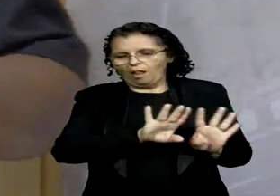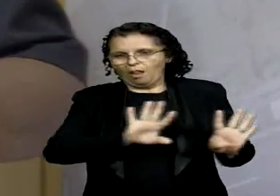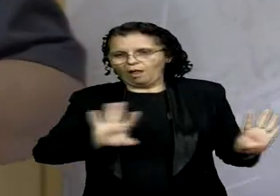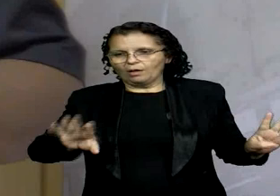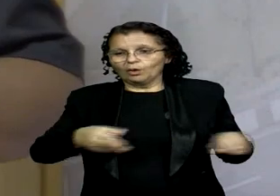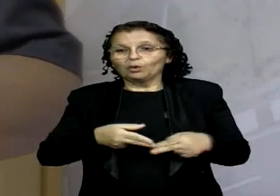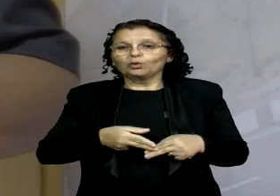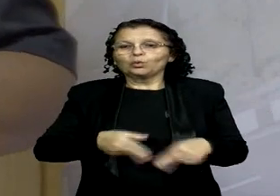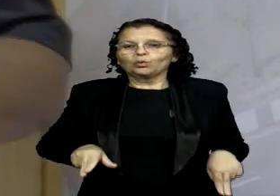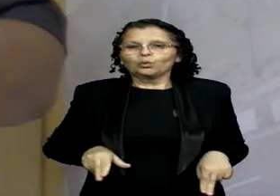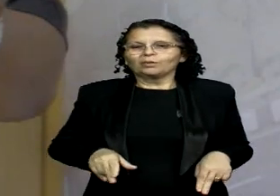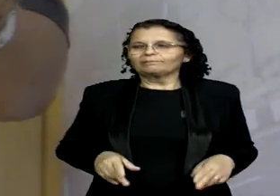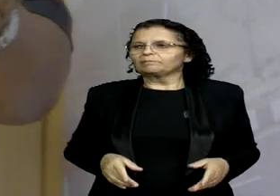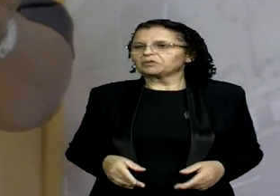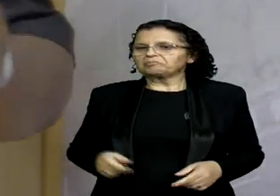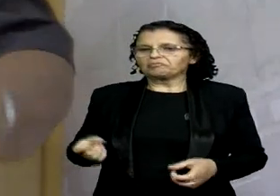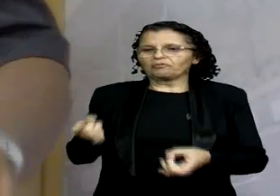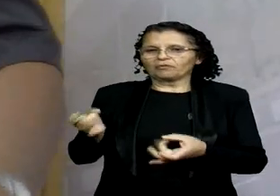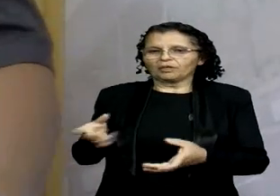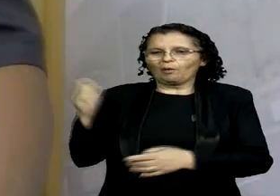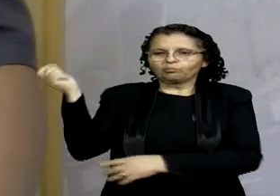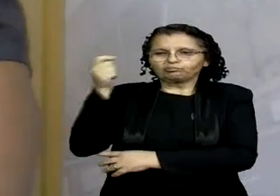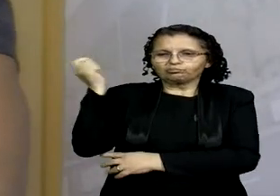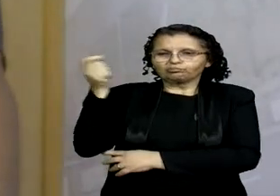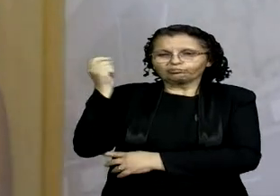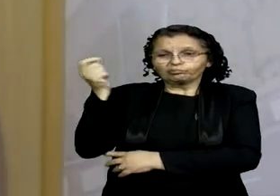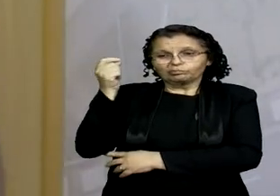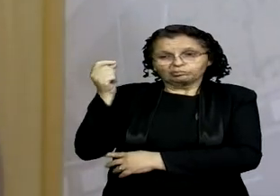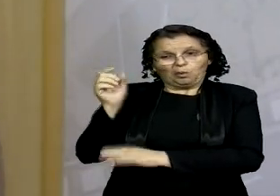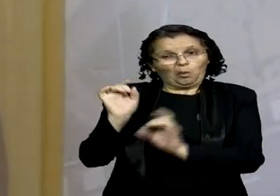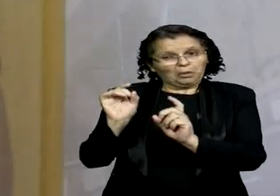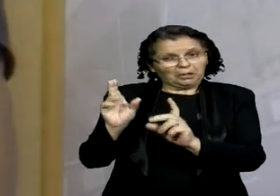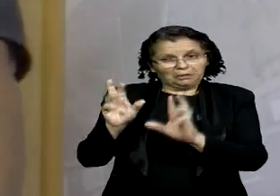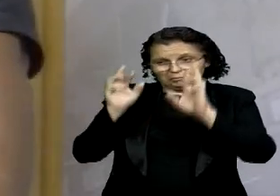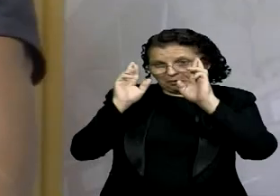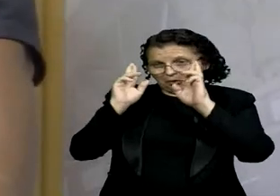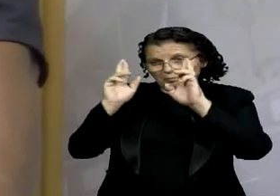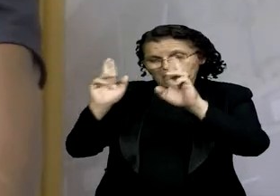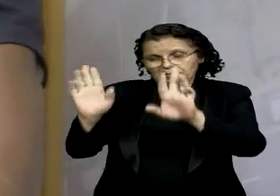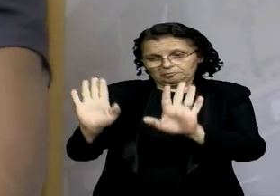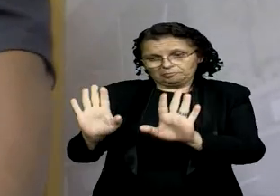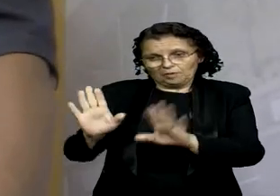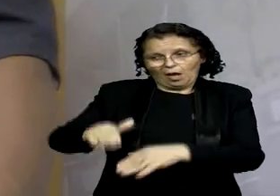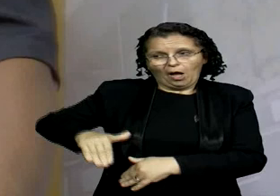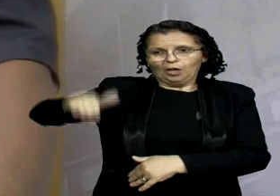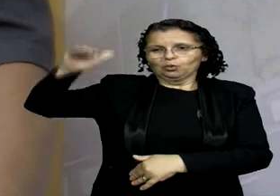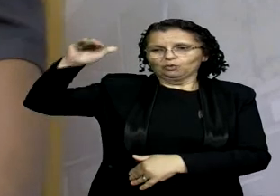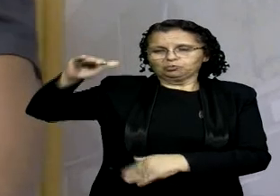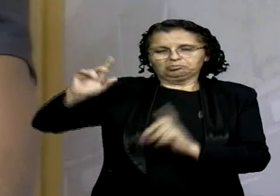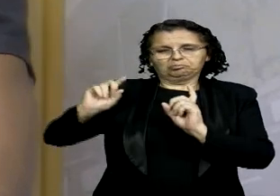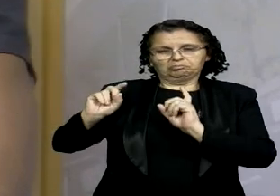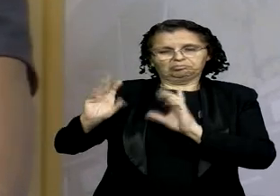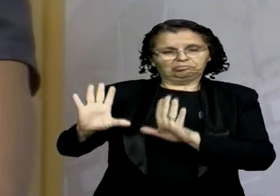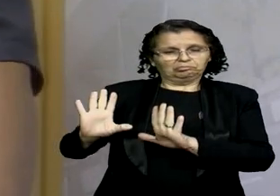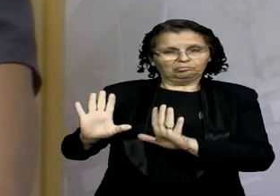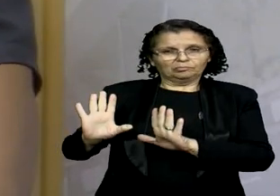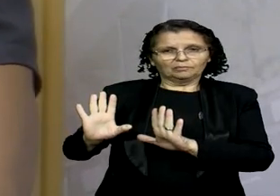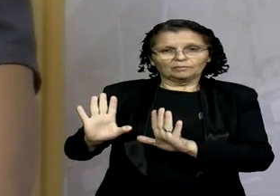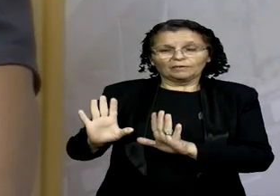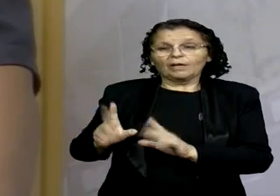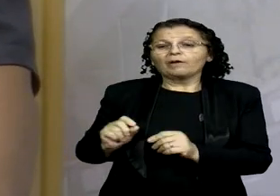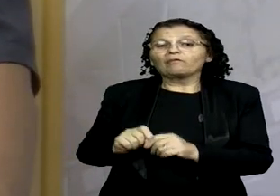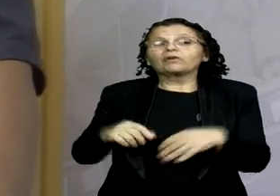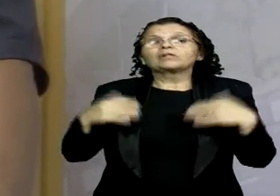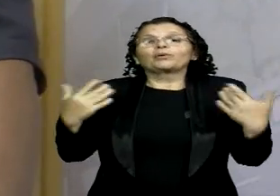nu. Mas estão ganhando seu dinheiro, respeito também. Estão ali ganhando seu dinheiro. Estão levando seu sustento à sua casa. E eu vou fazer